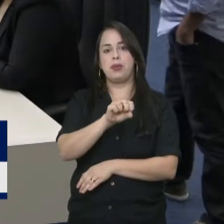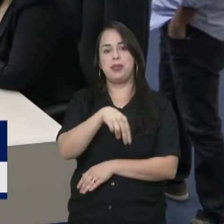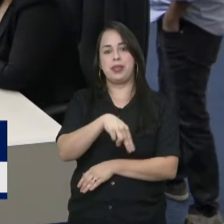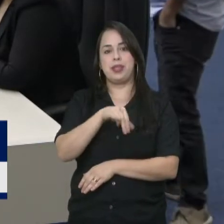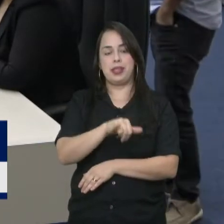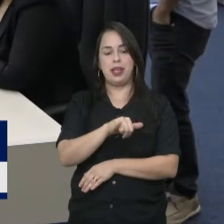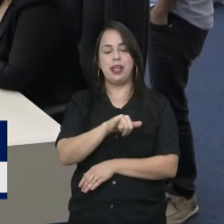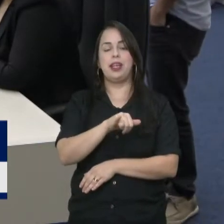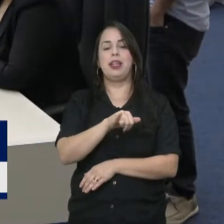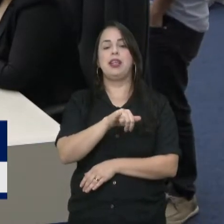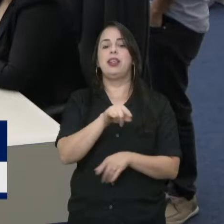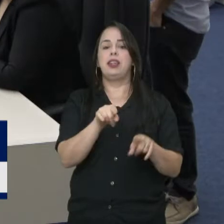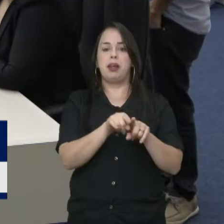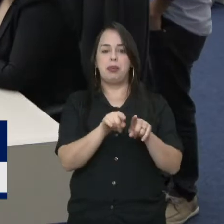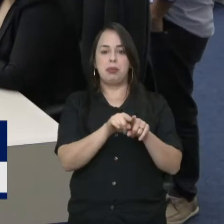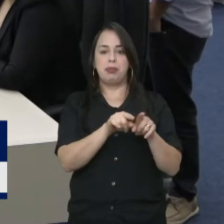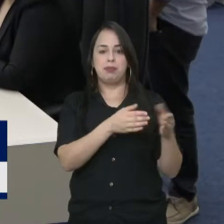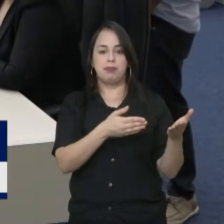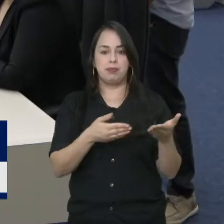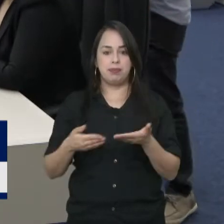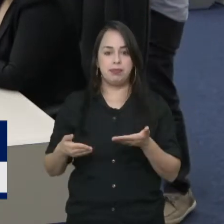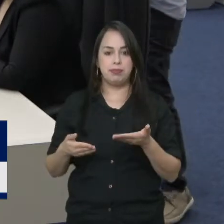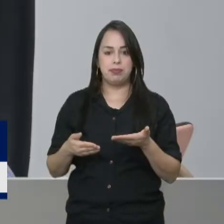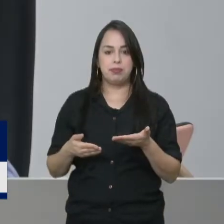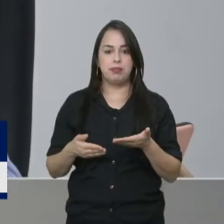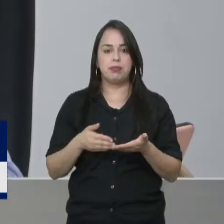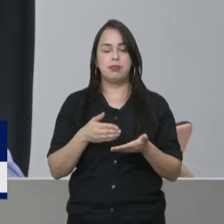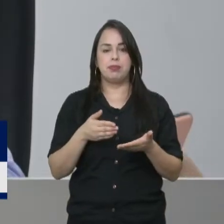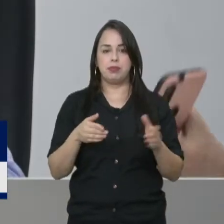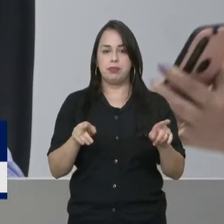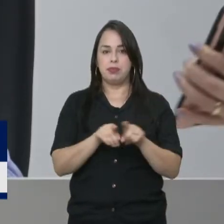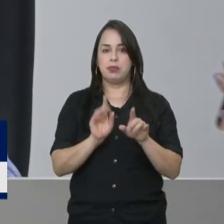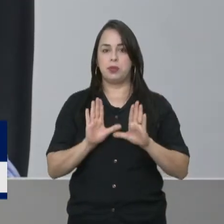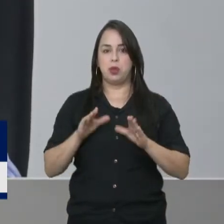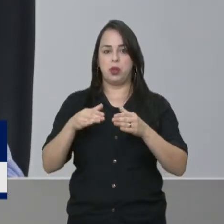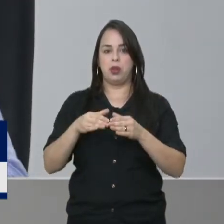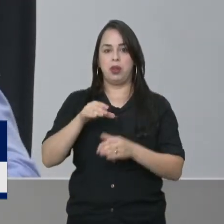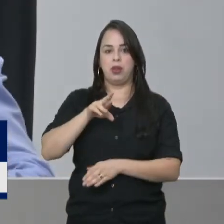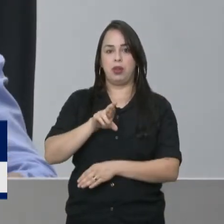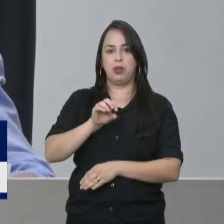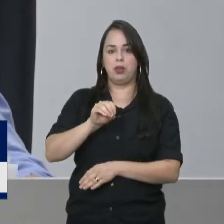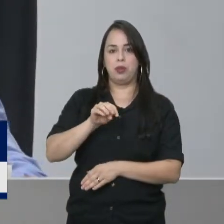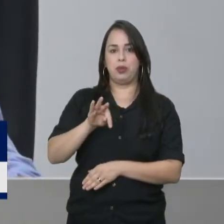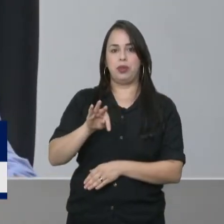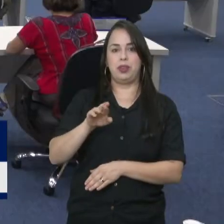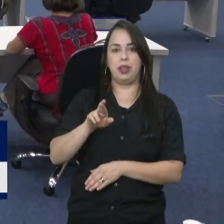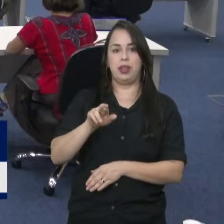Orselli, também do Rotary. Também do Rotary. Seja bem-vindo.